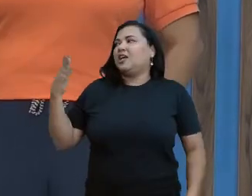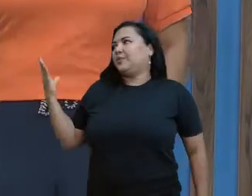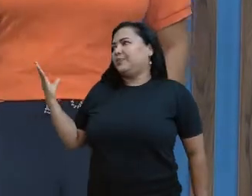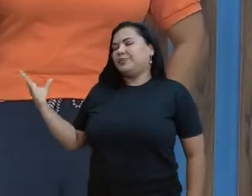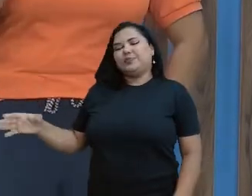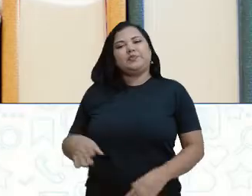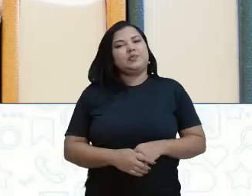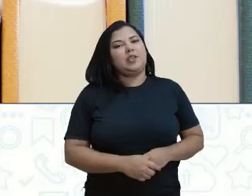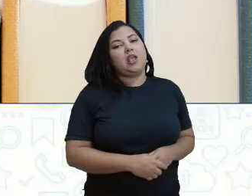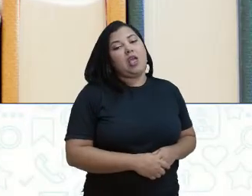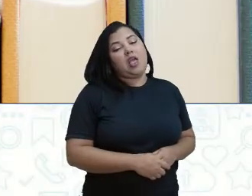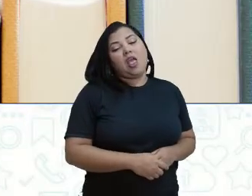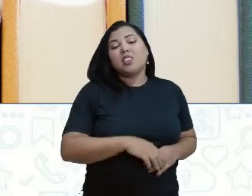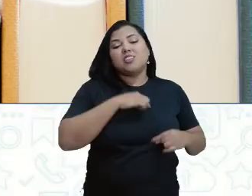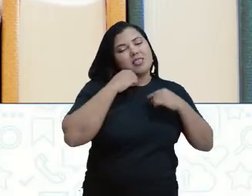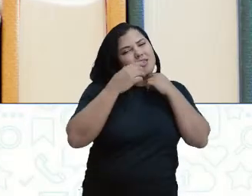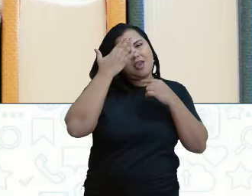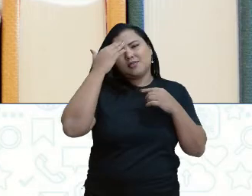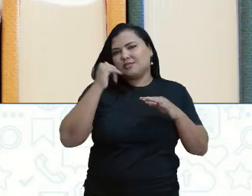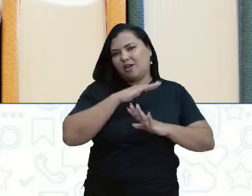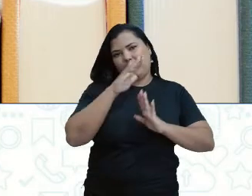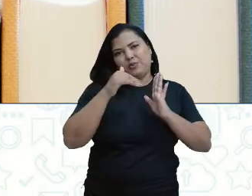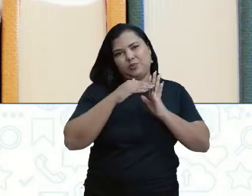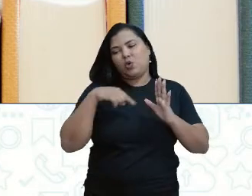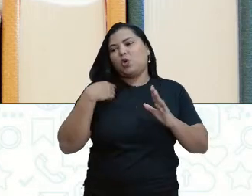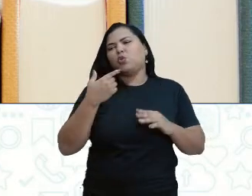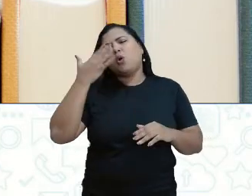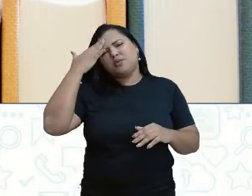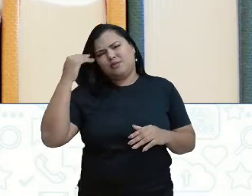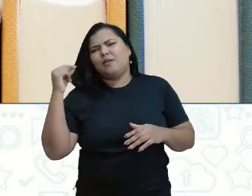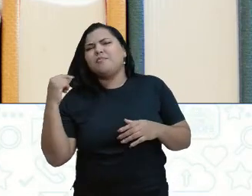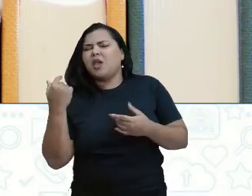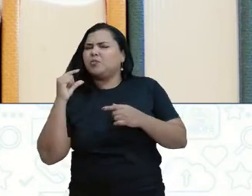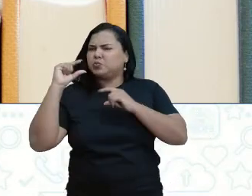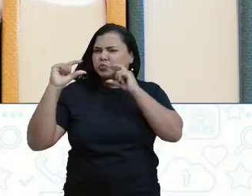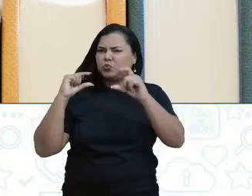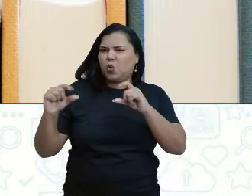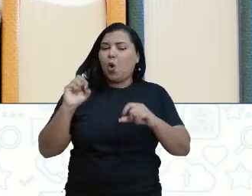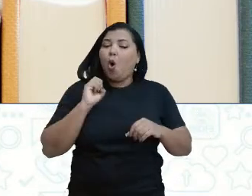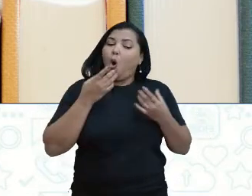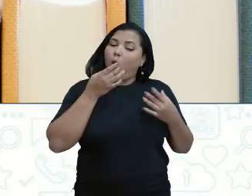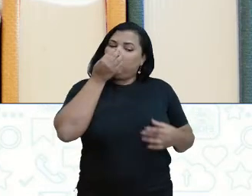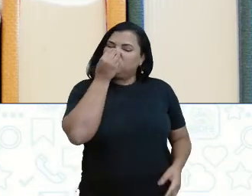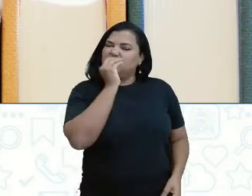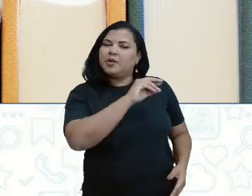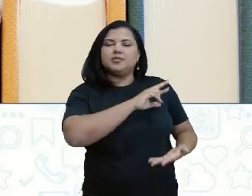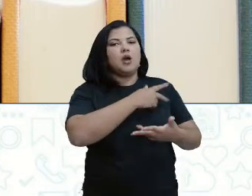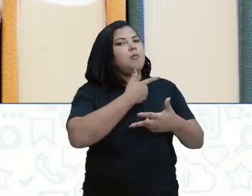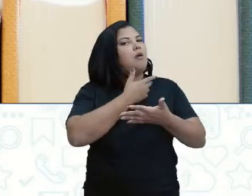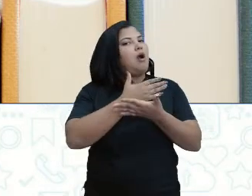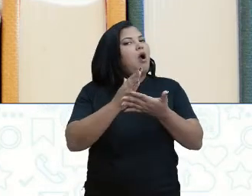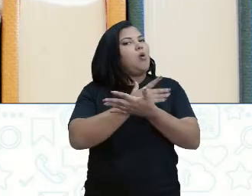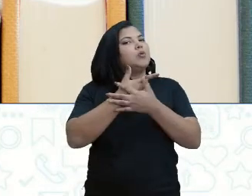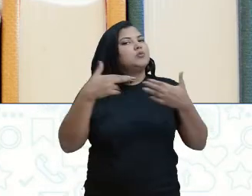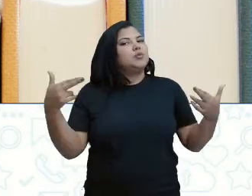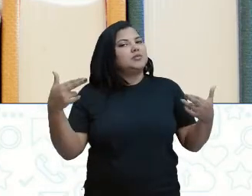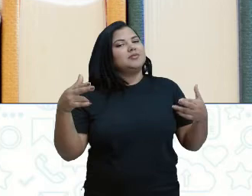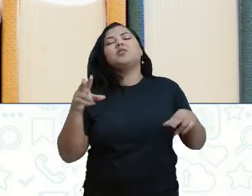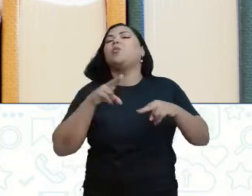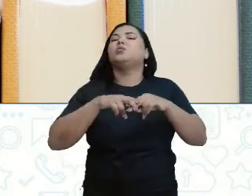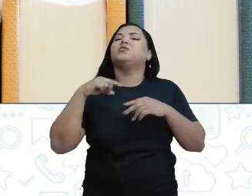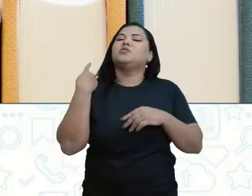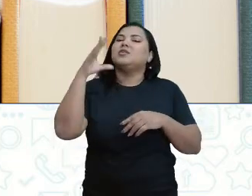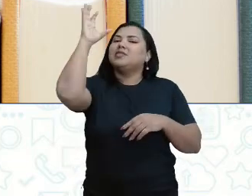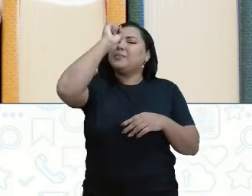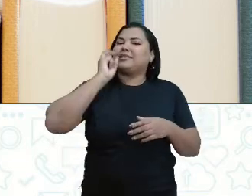ignora tudo, ninguém sabe tudo. Todos nós sabemos alguma coisa, todos nós ignoramos alguma coisa, por isso aprendemos sempre. Quem falou isso foi Paulo